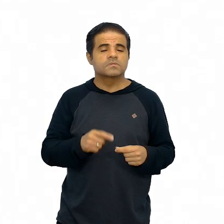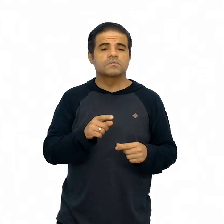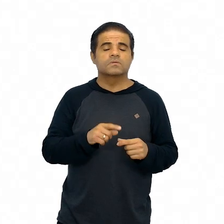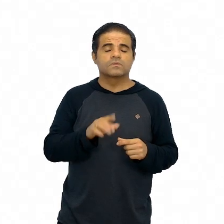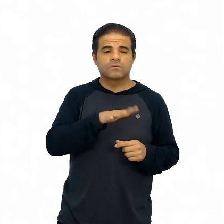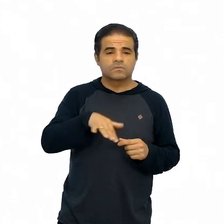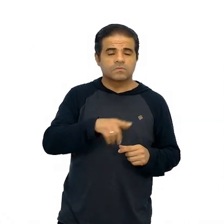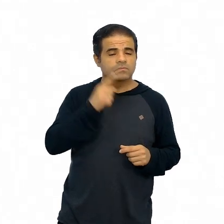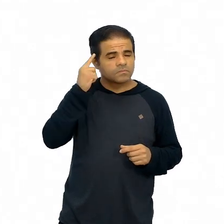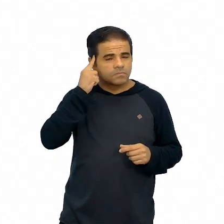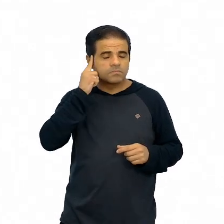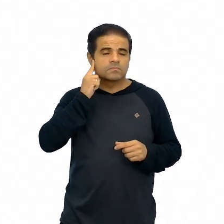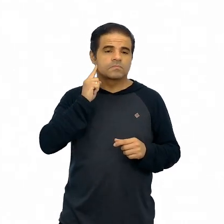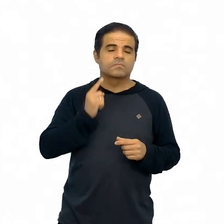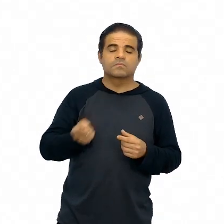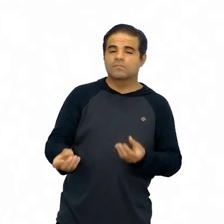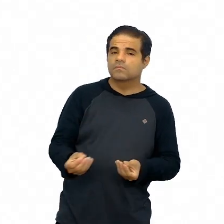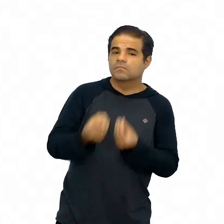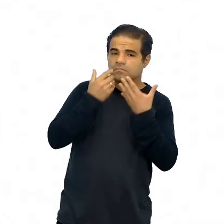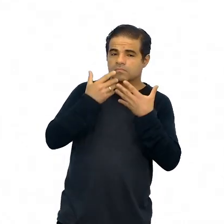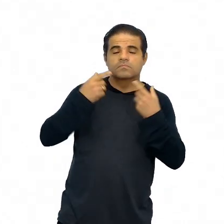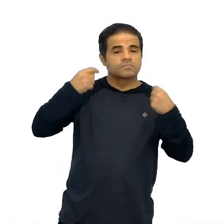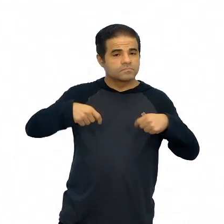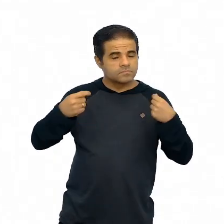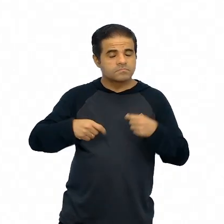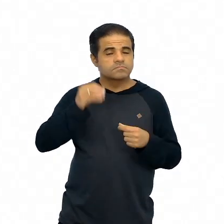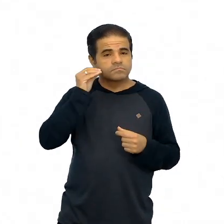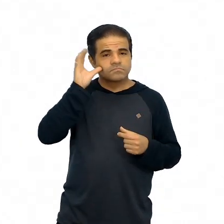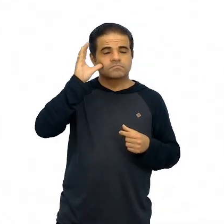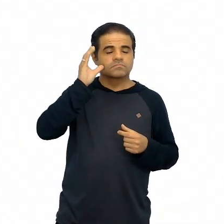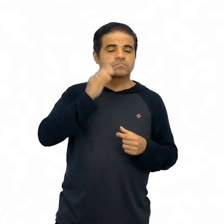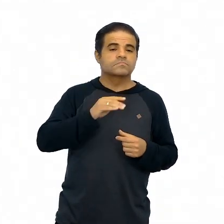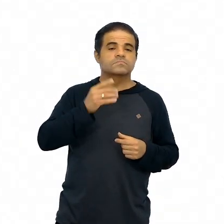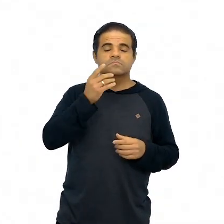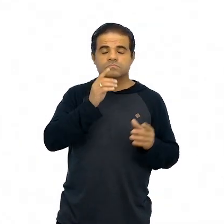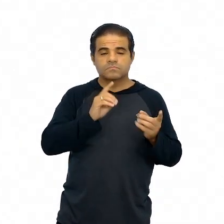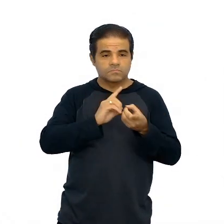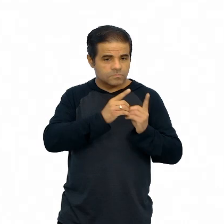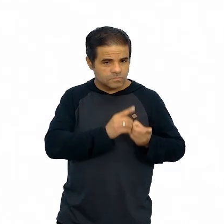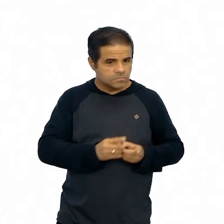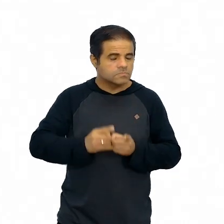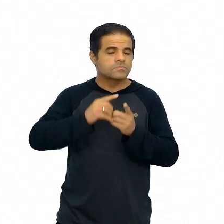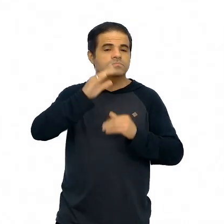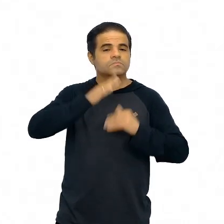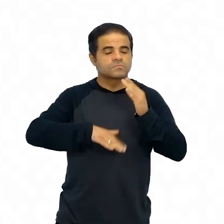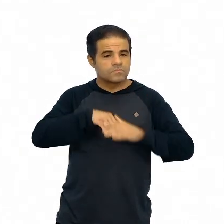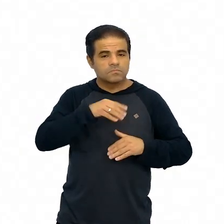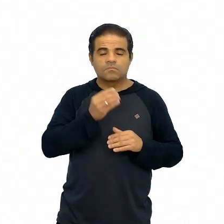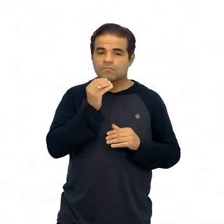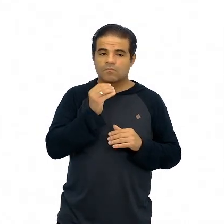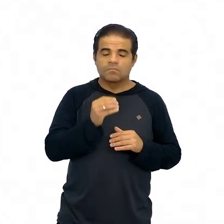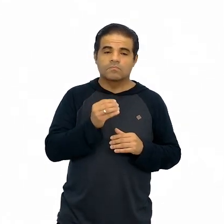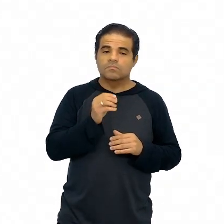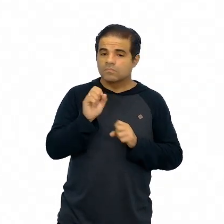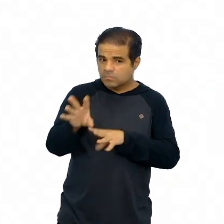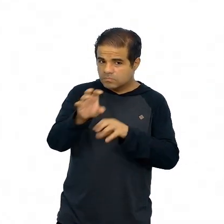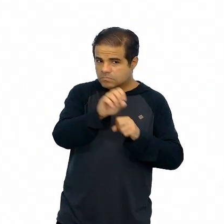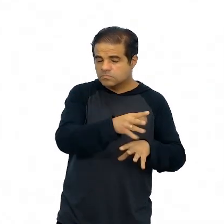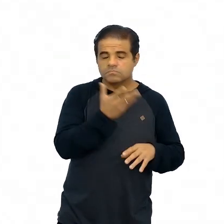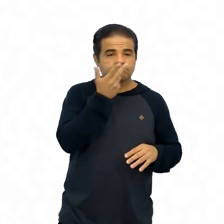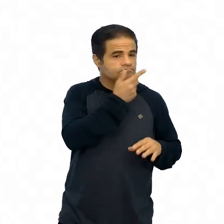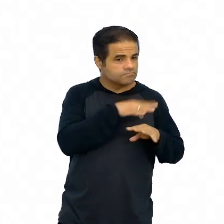estou trazendo aqui para a gente, tá? Precisa do conhecimento didático do conteúdo, ou seja, eu preciso ensinar